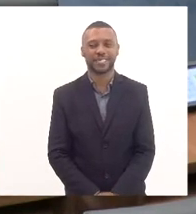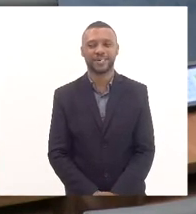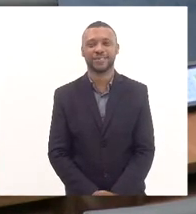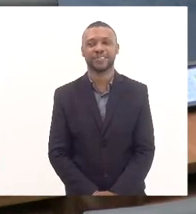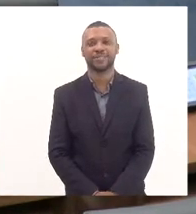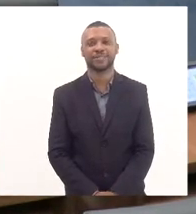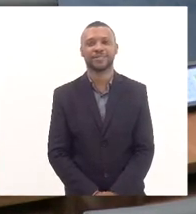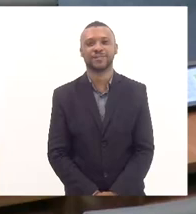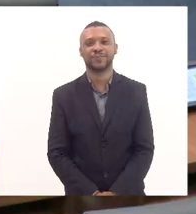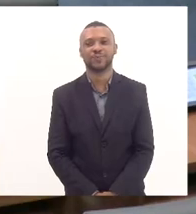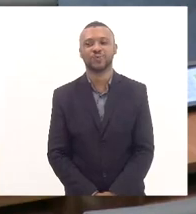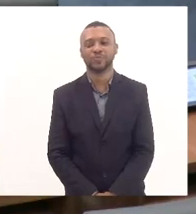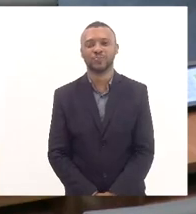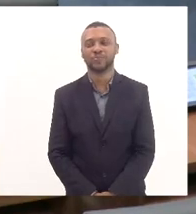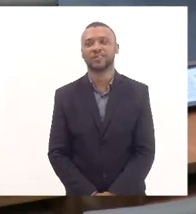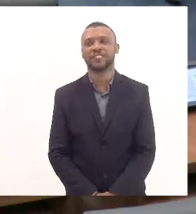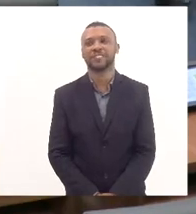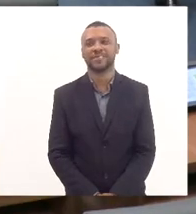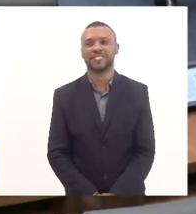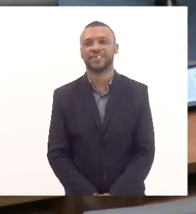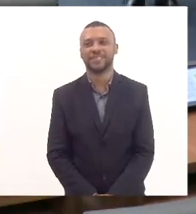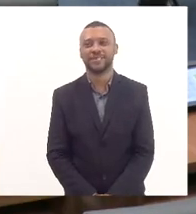E aí